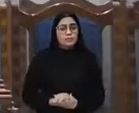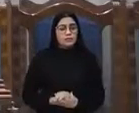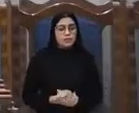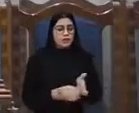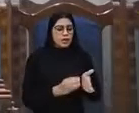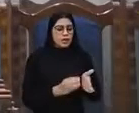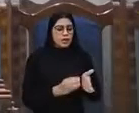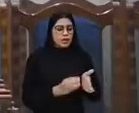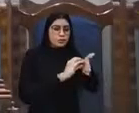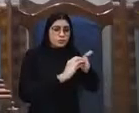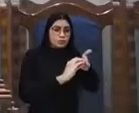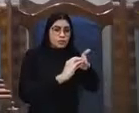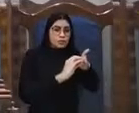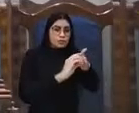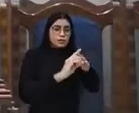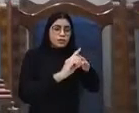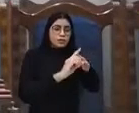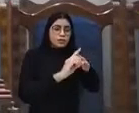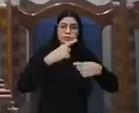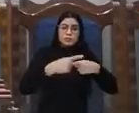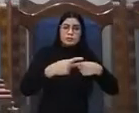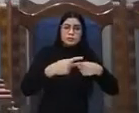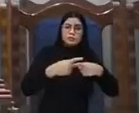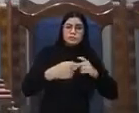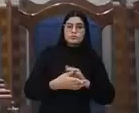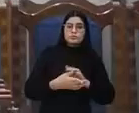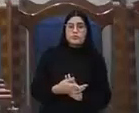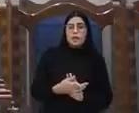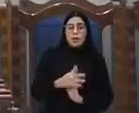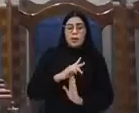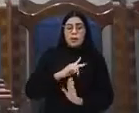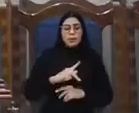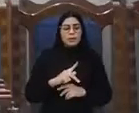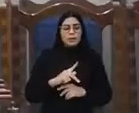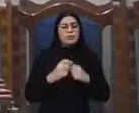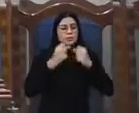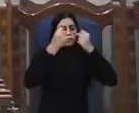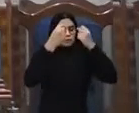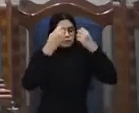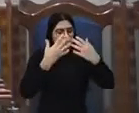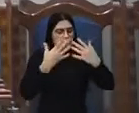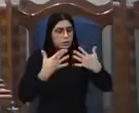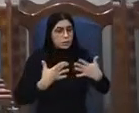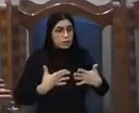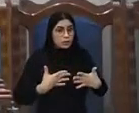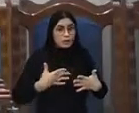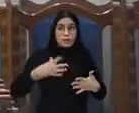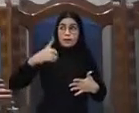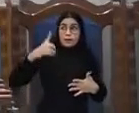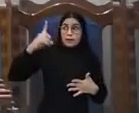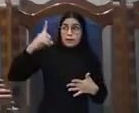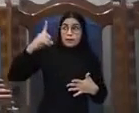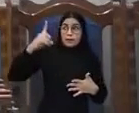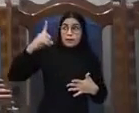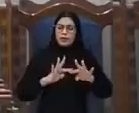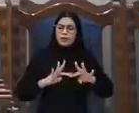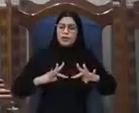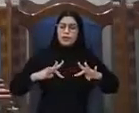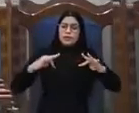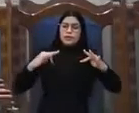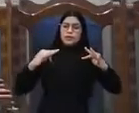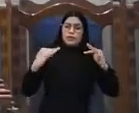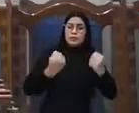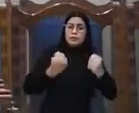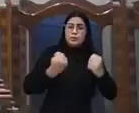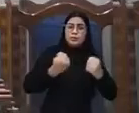olha, esse Deus de um só, ele fez todas as raças dos homens para habitarem sobre toda a face